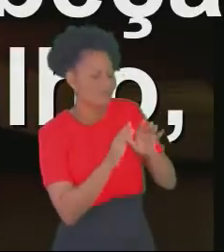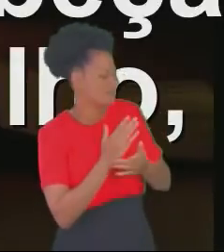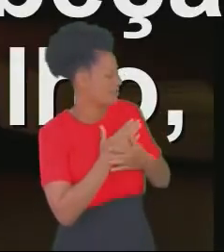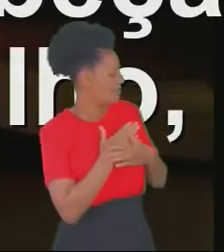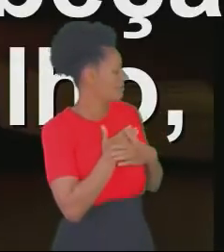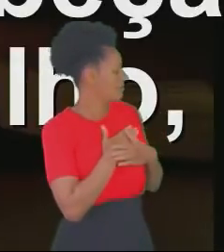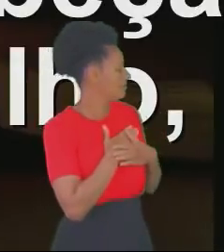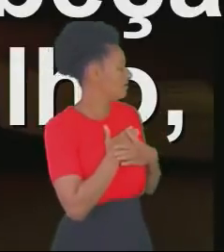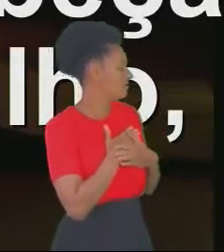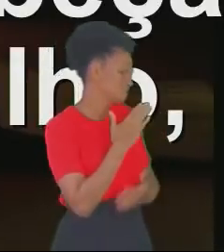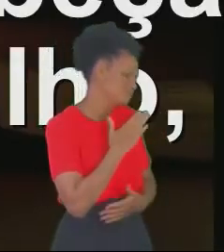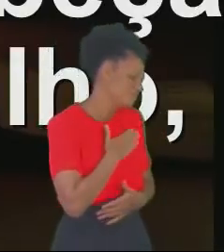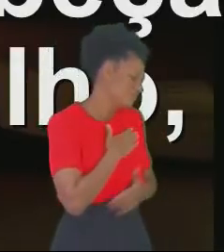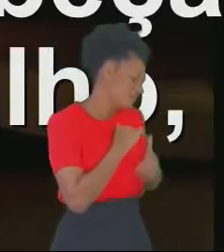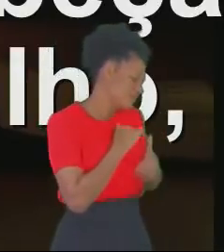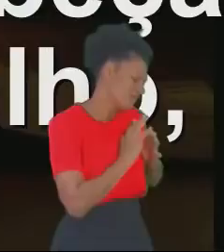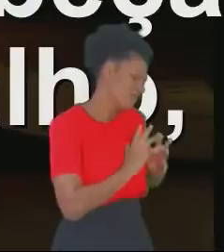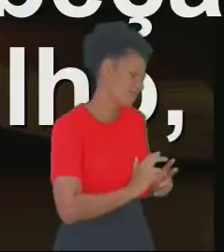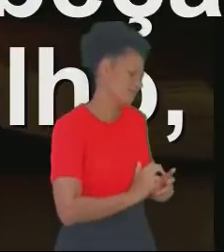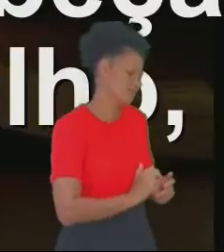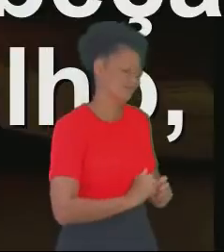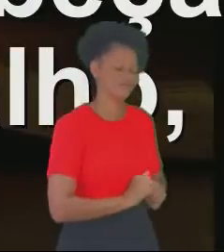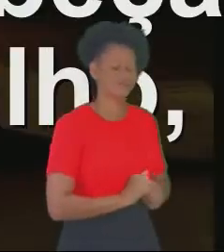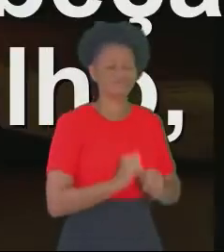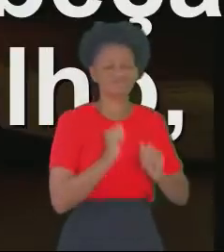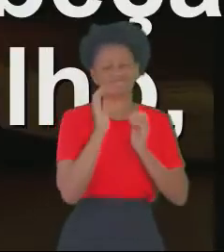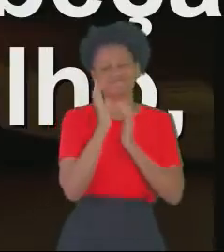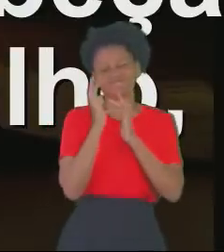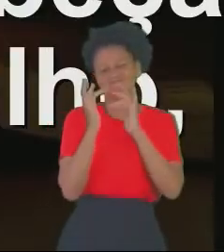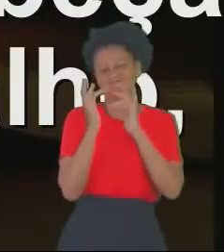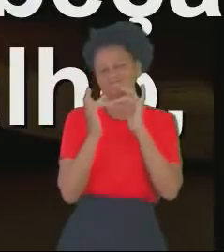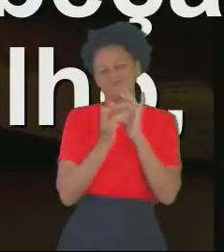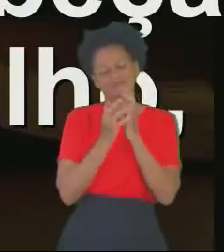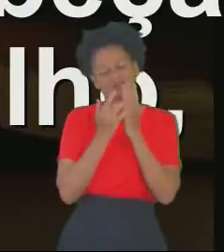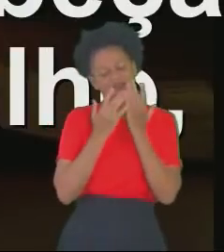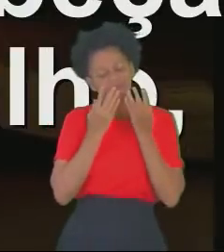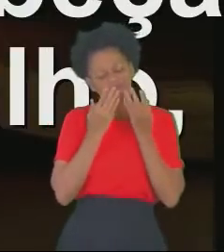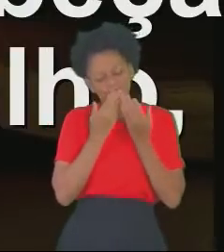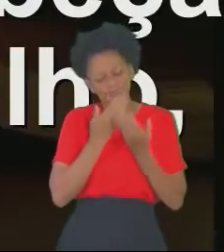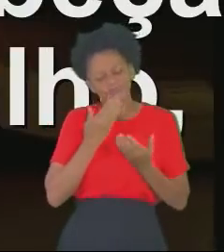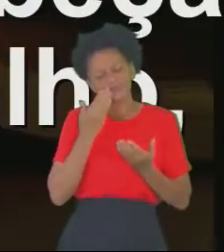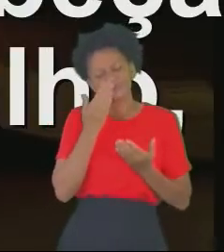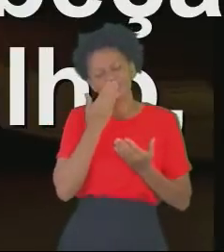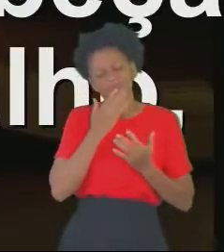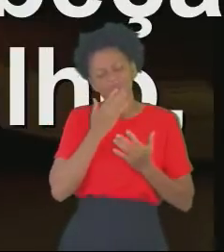mais? Minha imaculada. Oh, que Jesus tão suave.